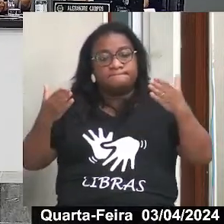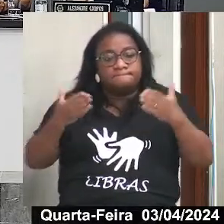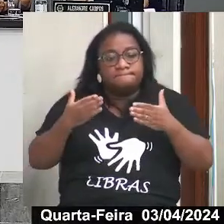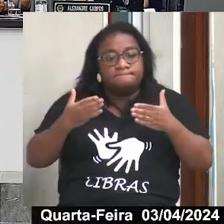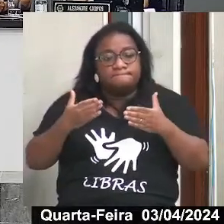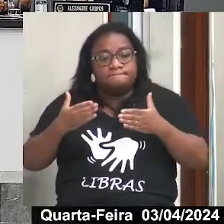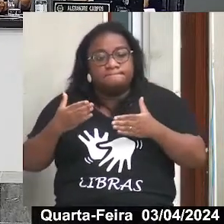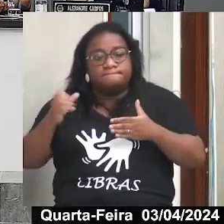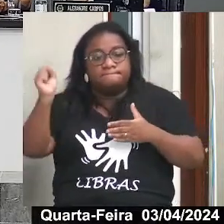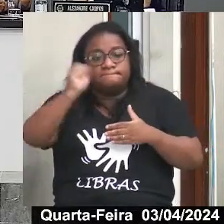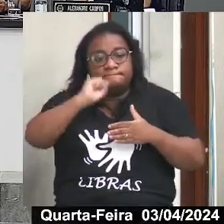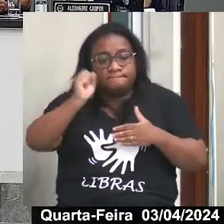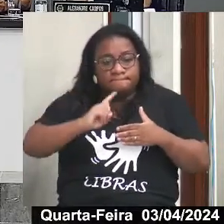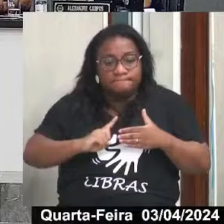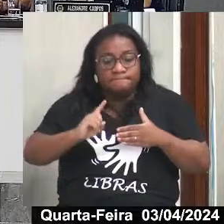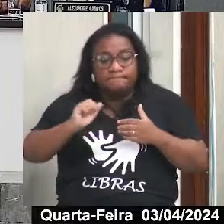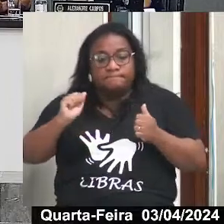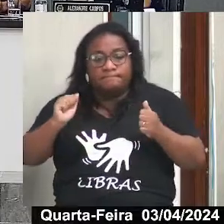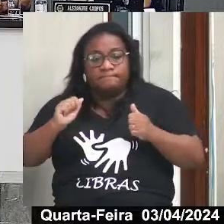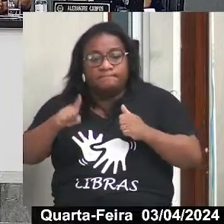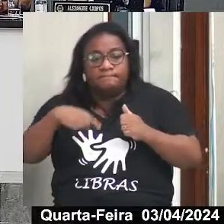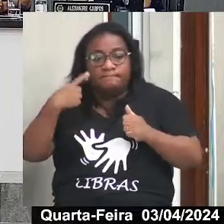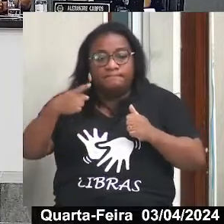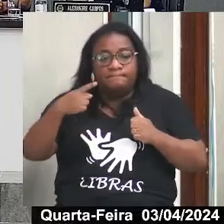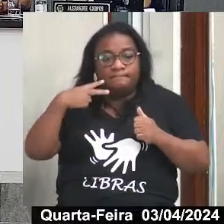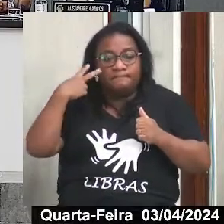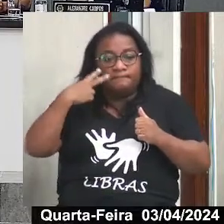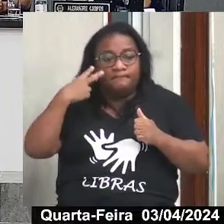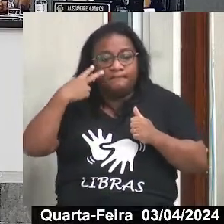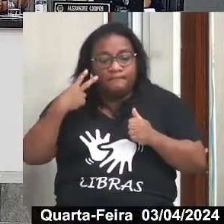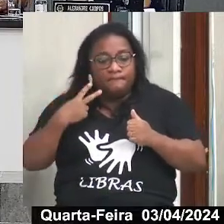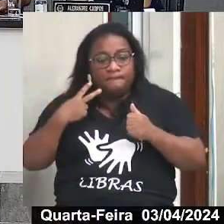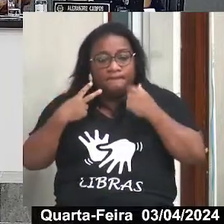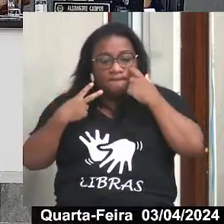166/2024, de autoria do vereador Sander e demais vereadores.